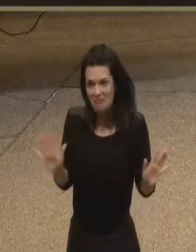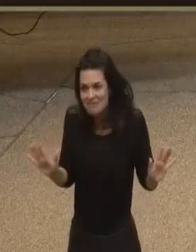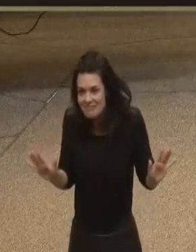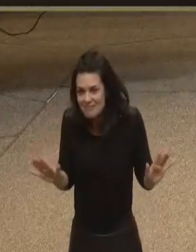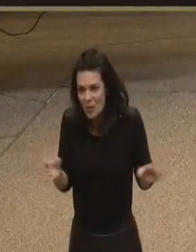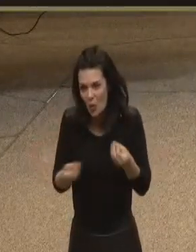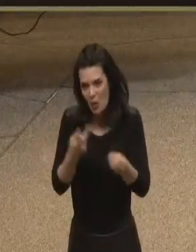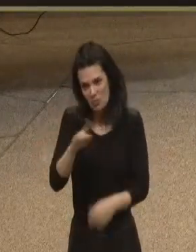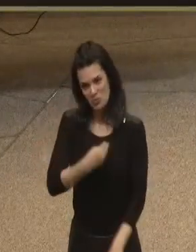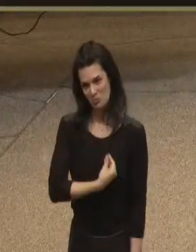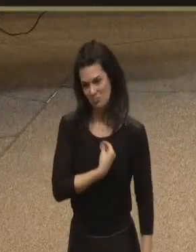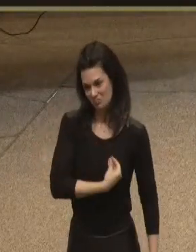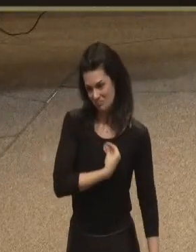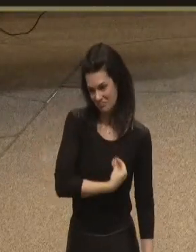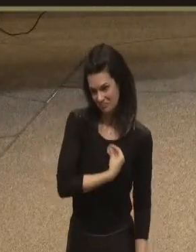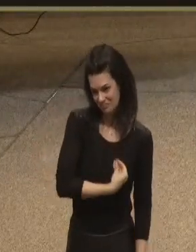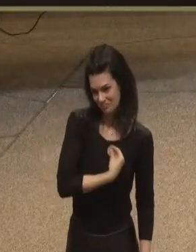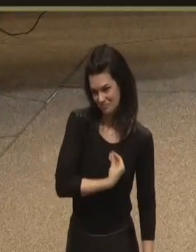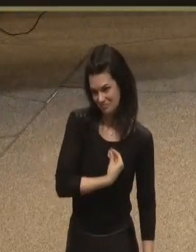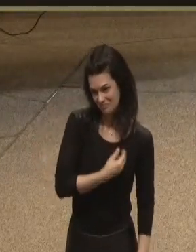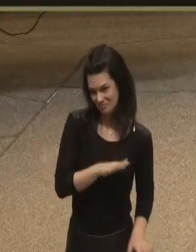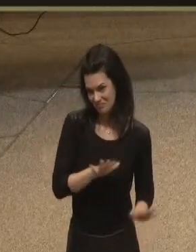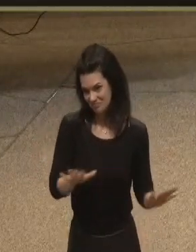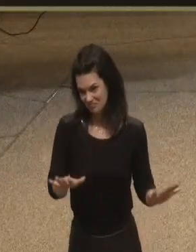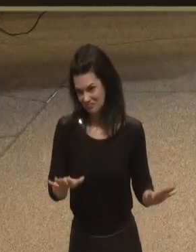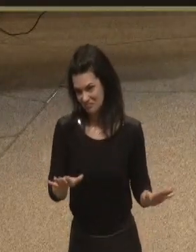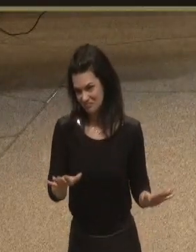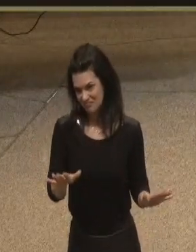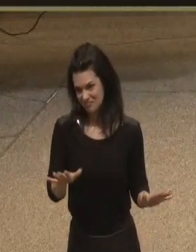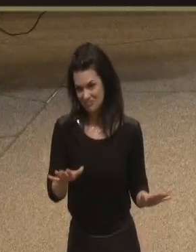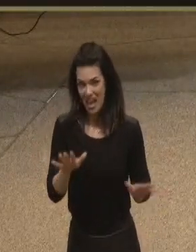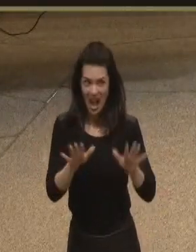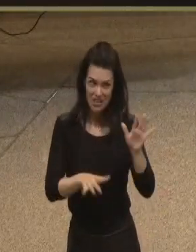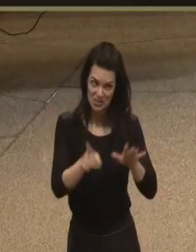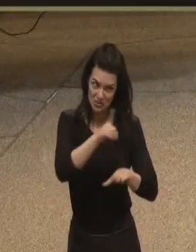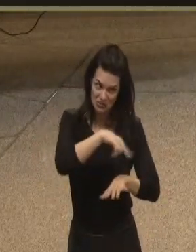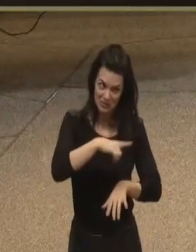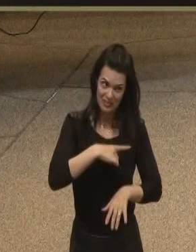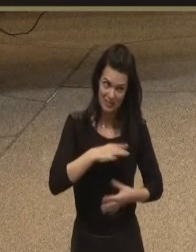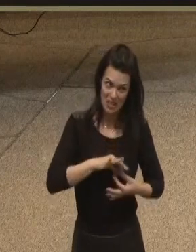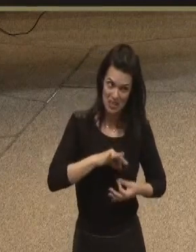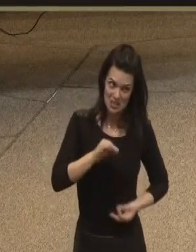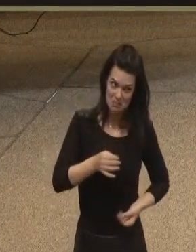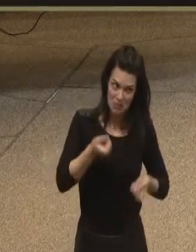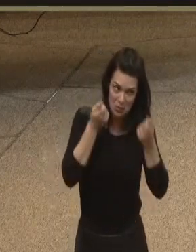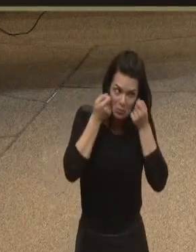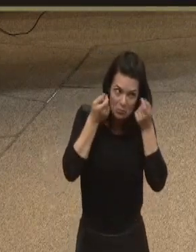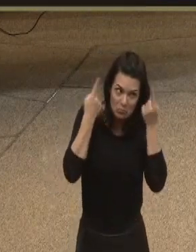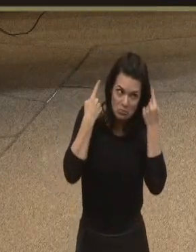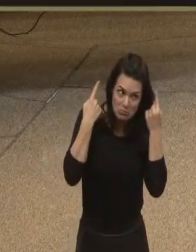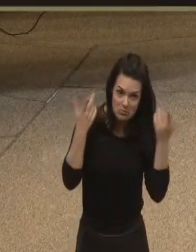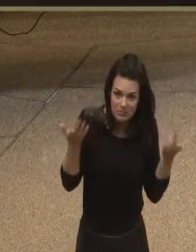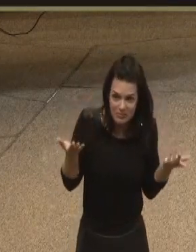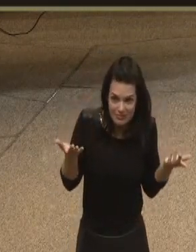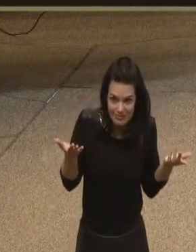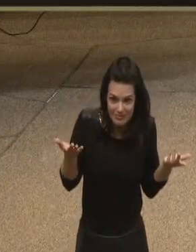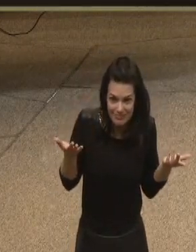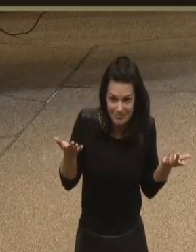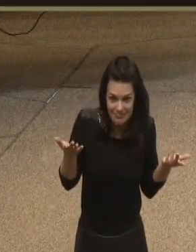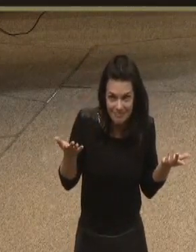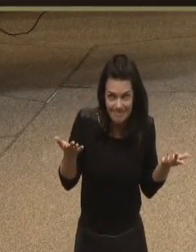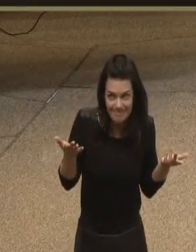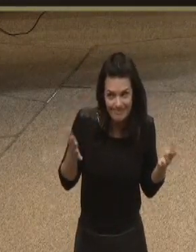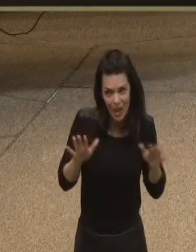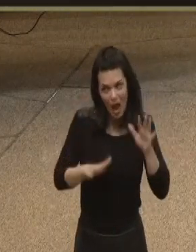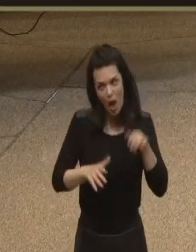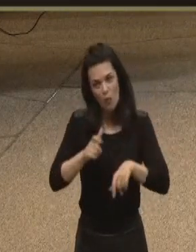que você tem sido surdo ou surda espiritualmente. Talvez você perceba situações em que